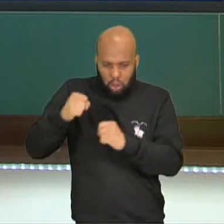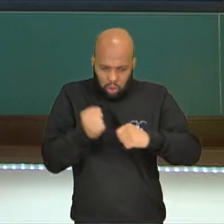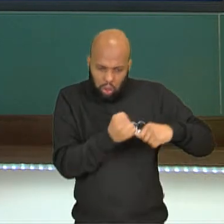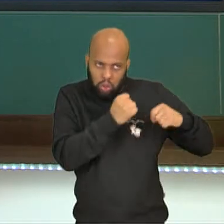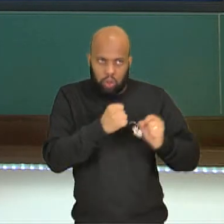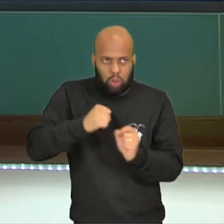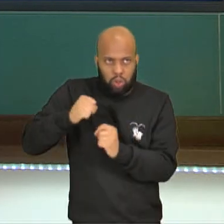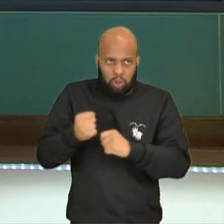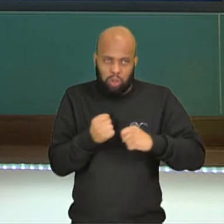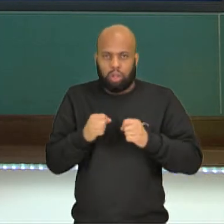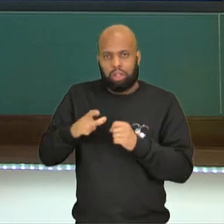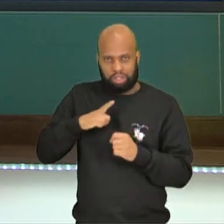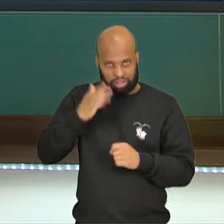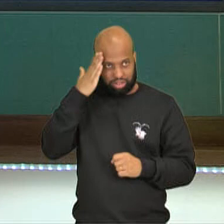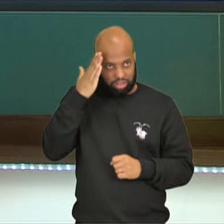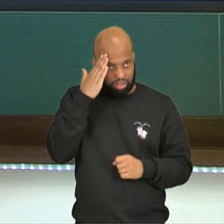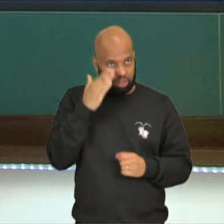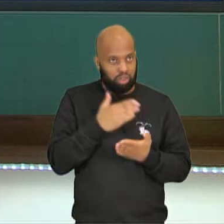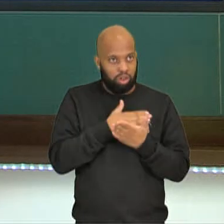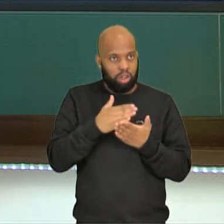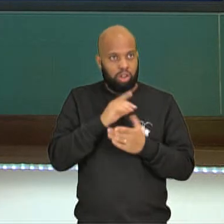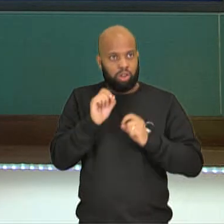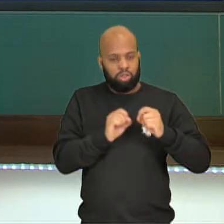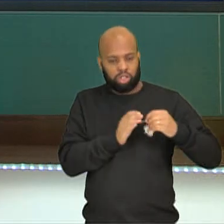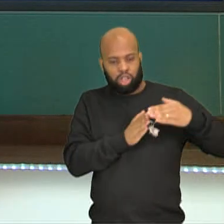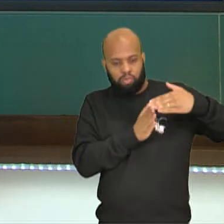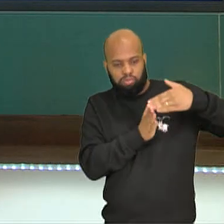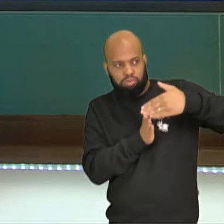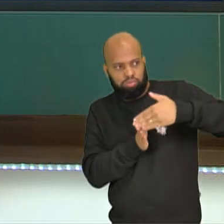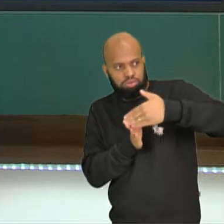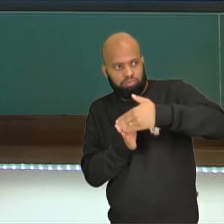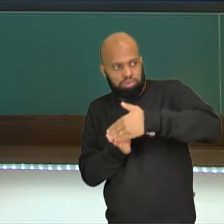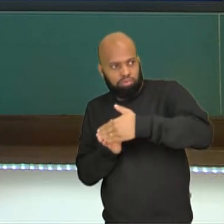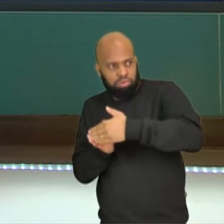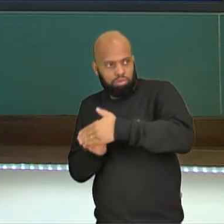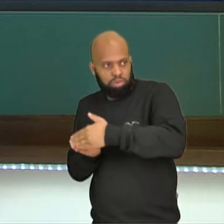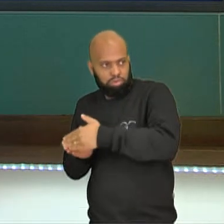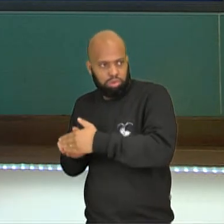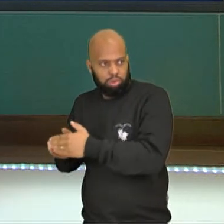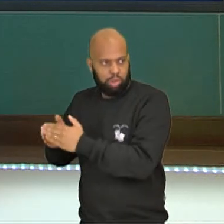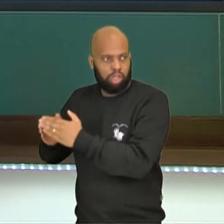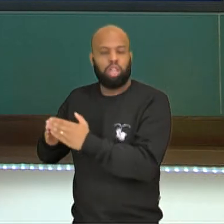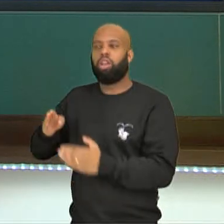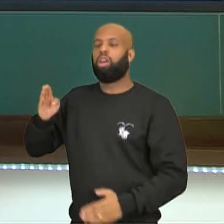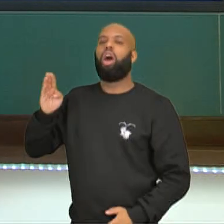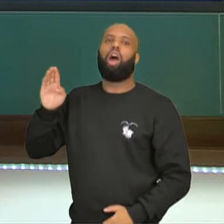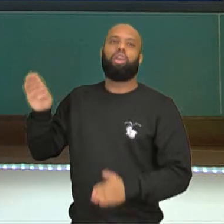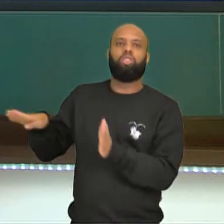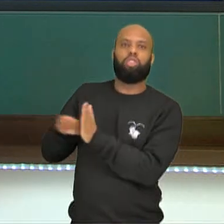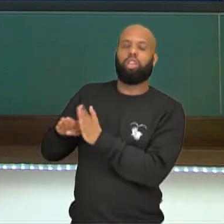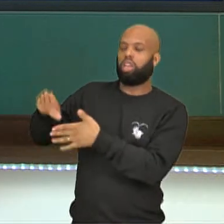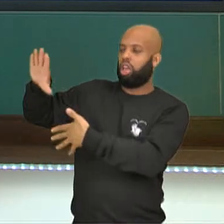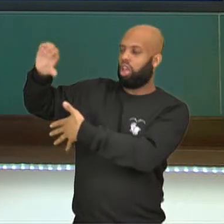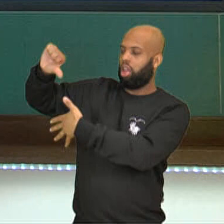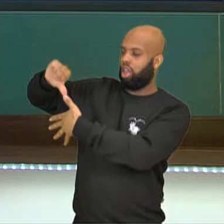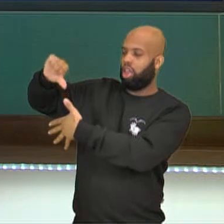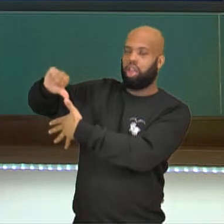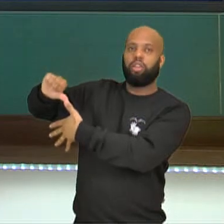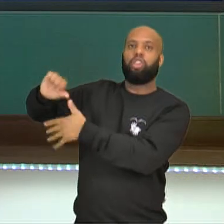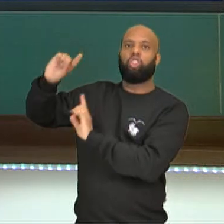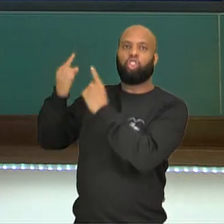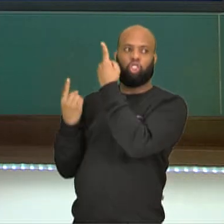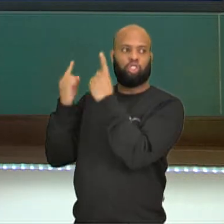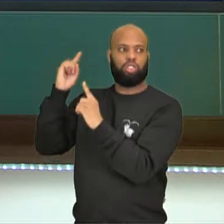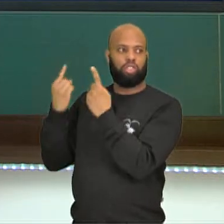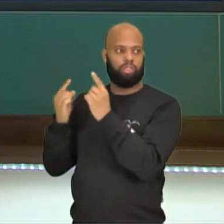dentro. Pensa, e começarem migrando essas pequenas embarcações, vindo parar na costa chilena. É tipo assim,